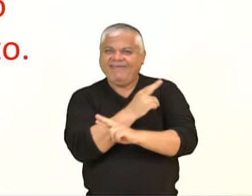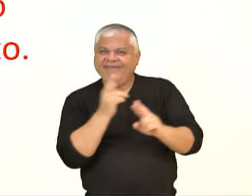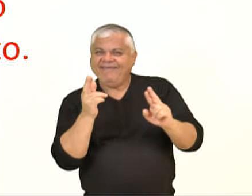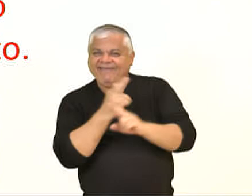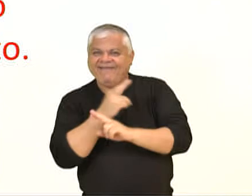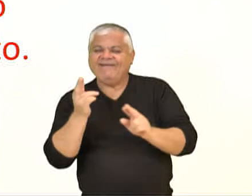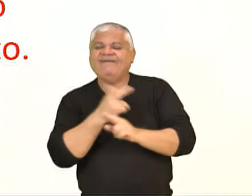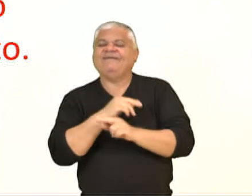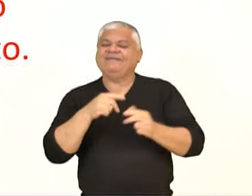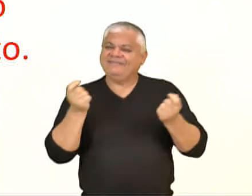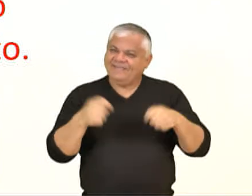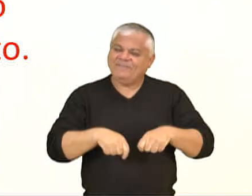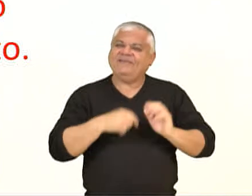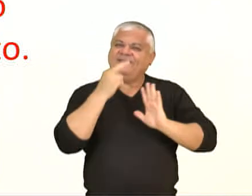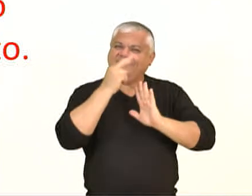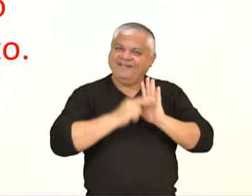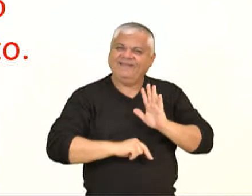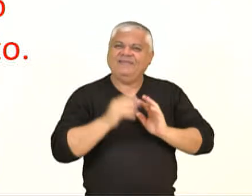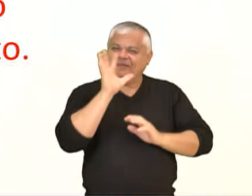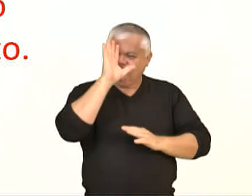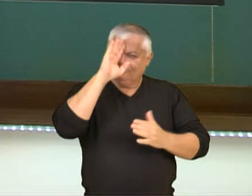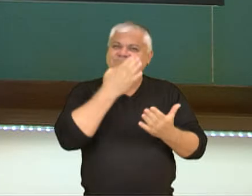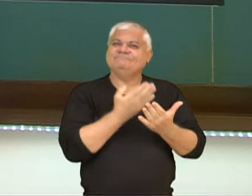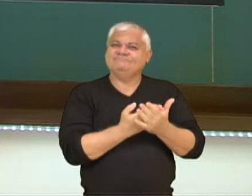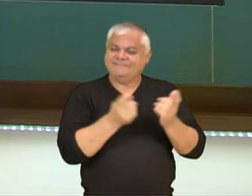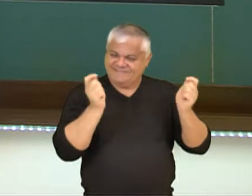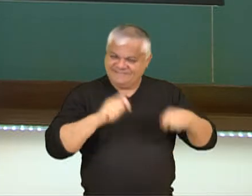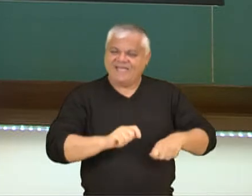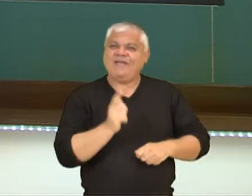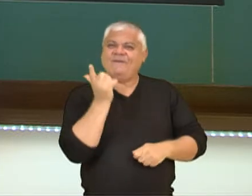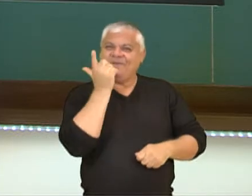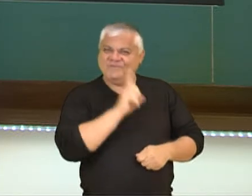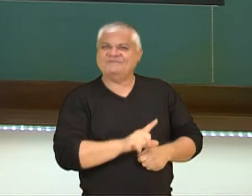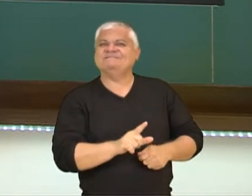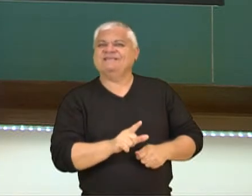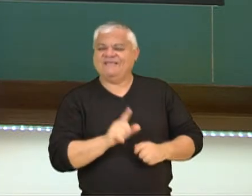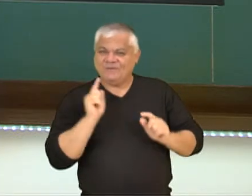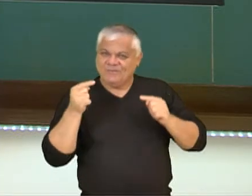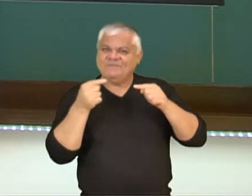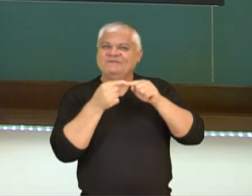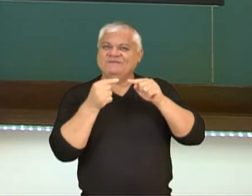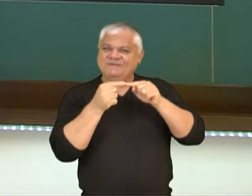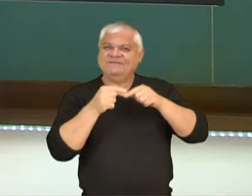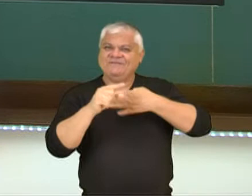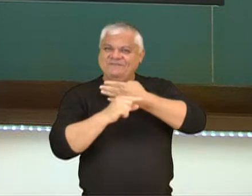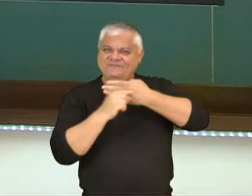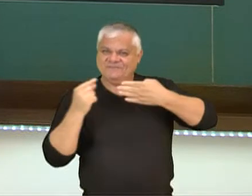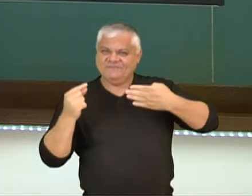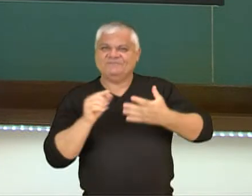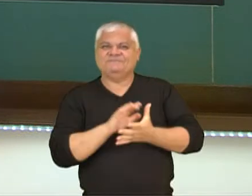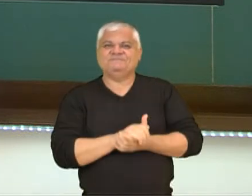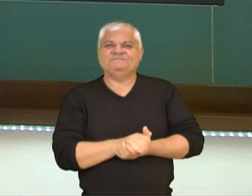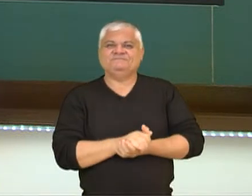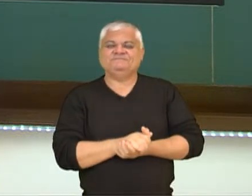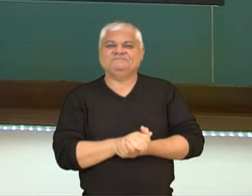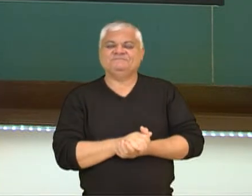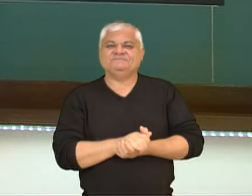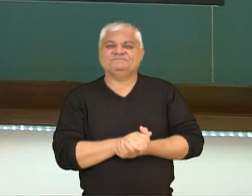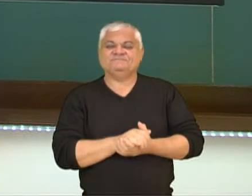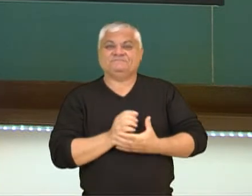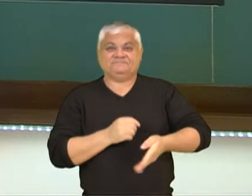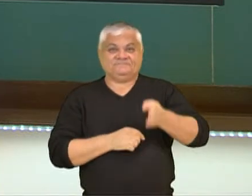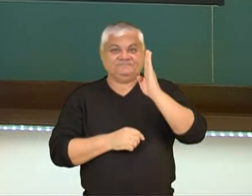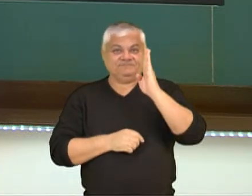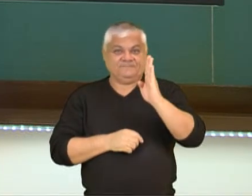aproximando do texto e do convencimento, que é justamente o objetivo, a finalidade deste gênero do discurso. Na letra B,